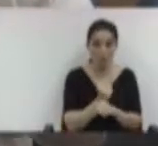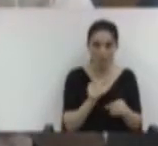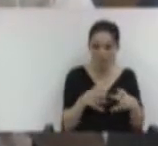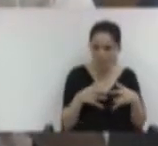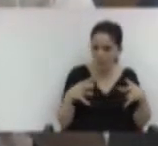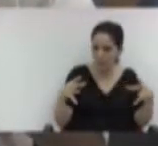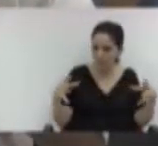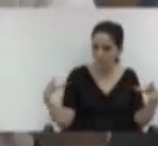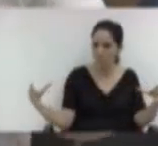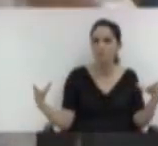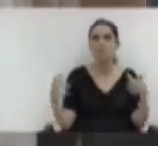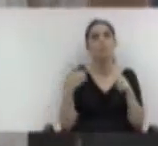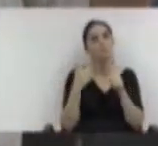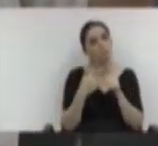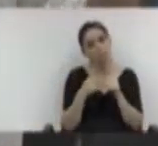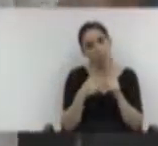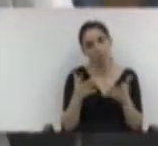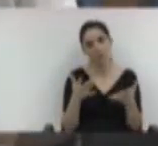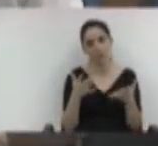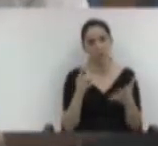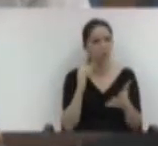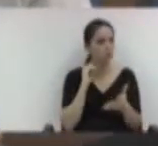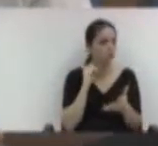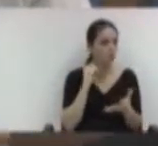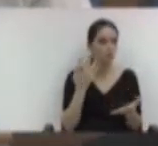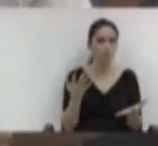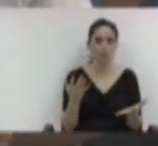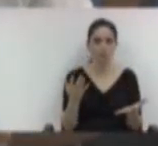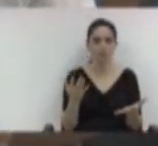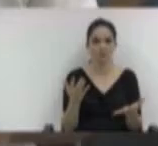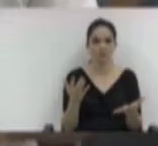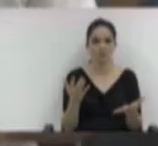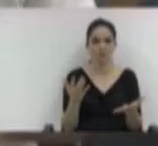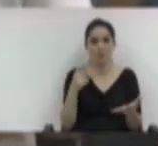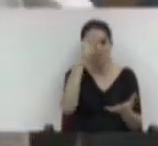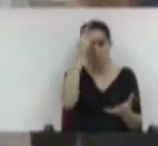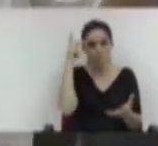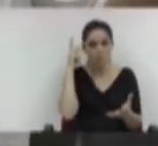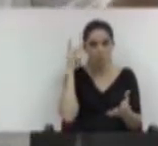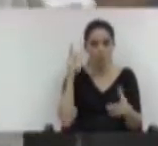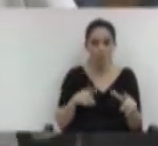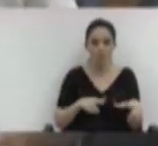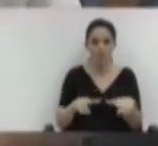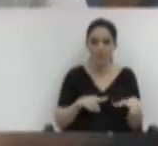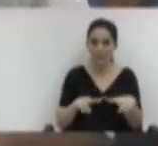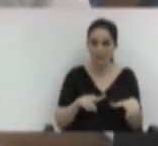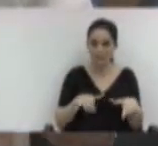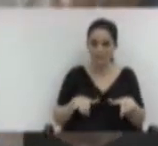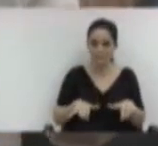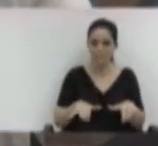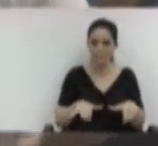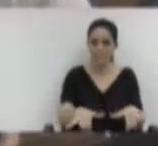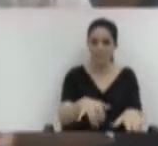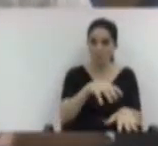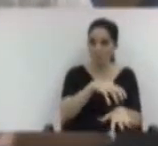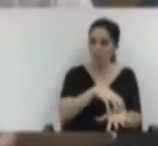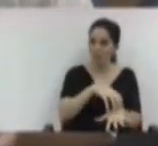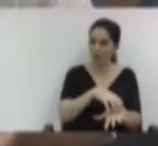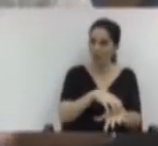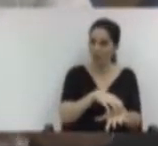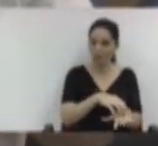tamanho, vai causar um embaraço, vai ter problema. O pessoal do Mercadão está contente, o pessoal da Avenida Piracicaba está